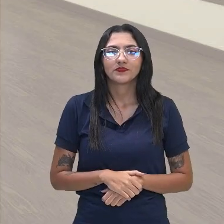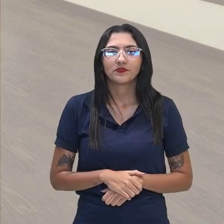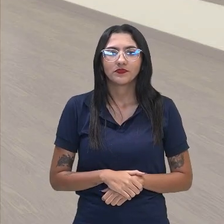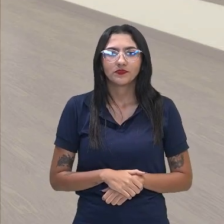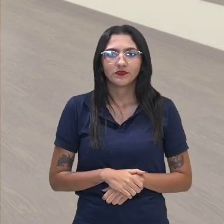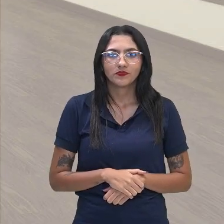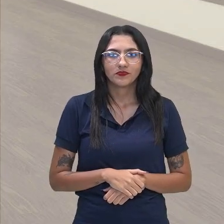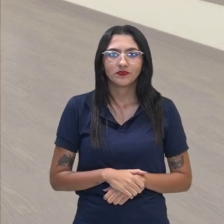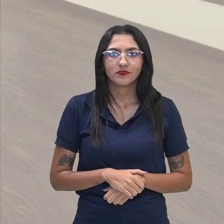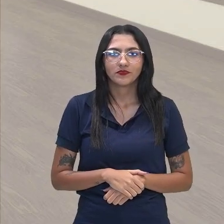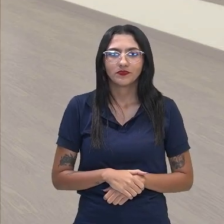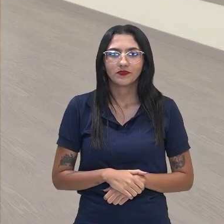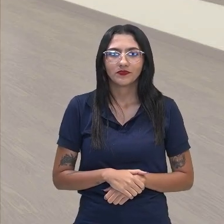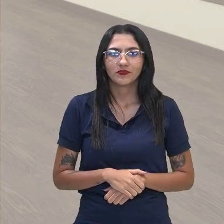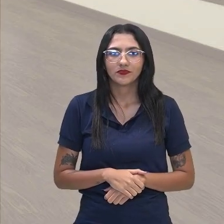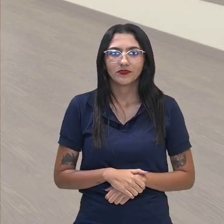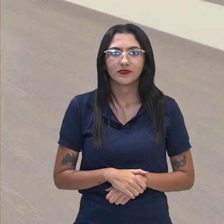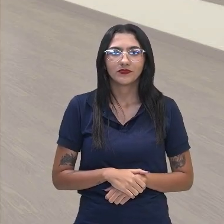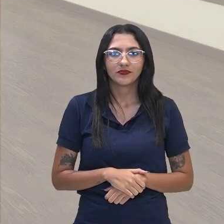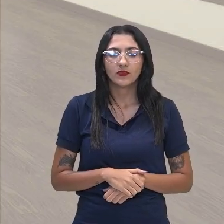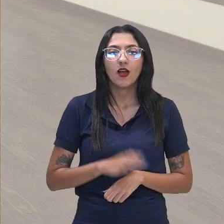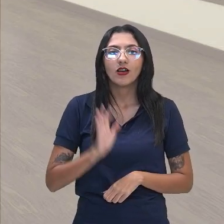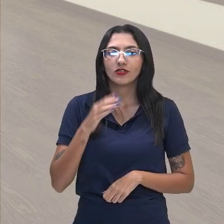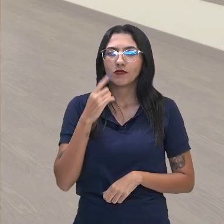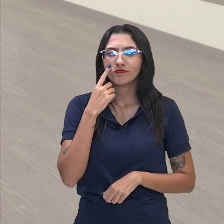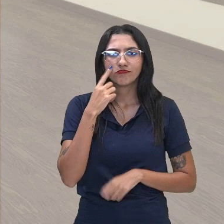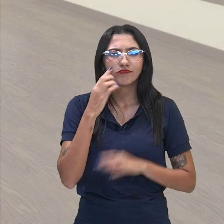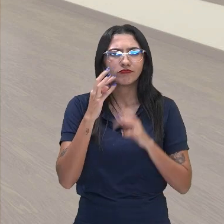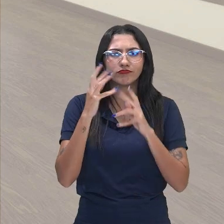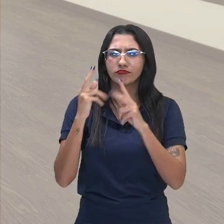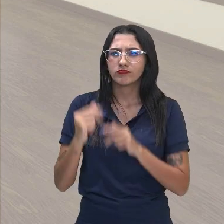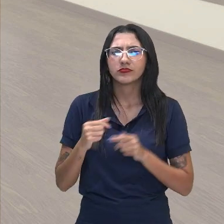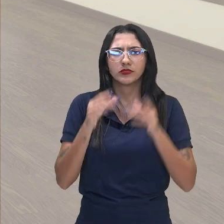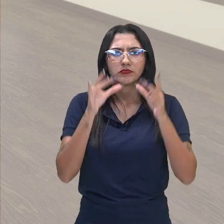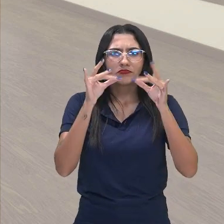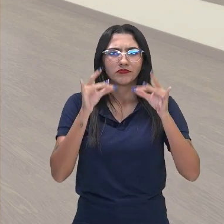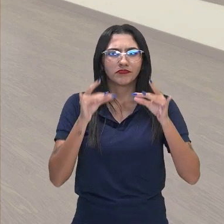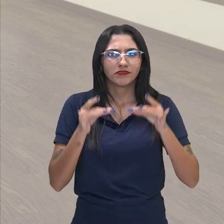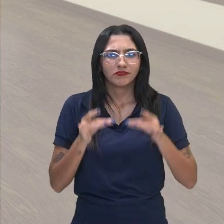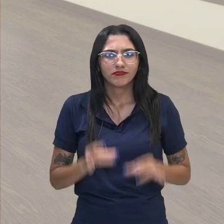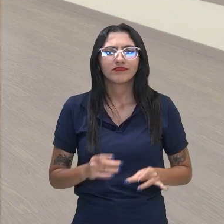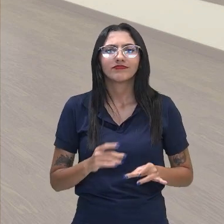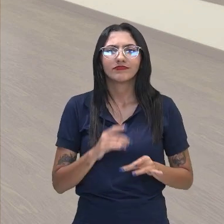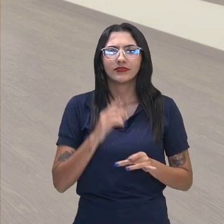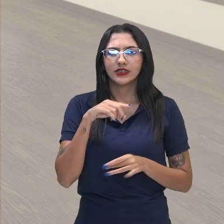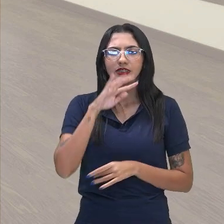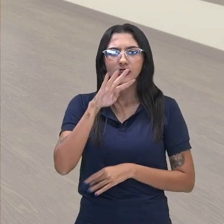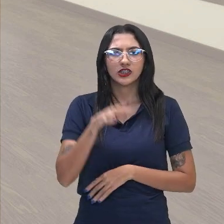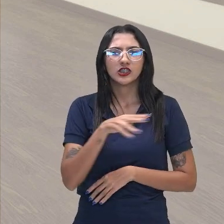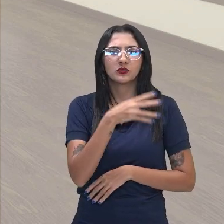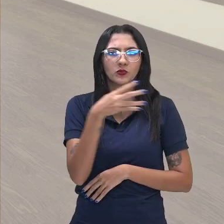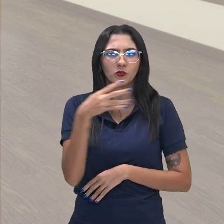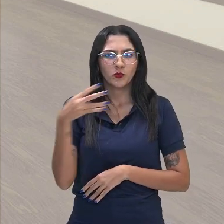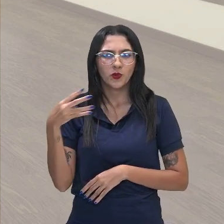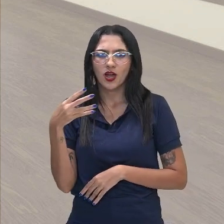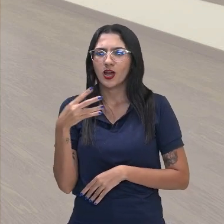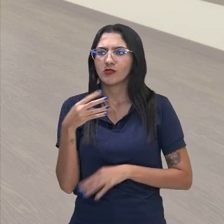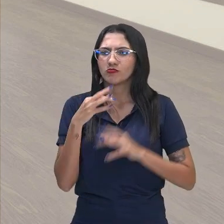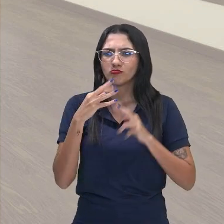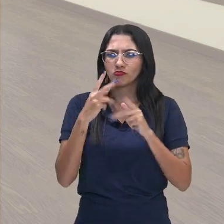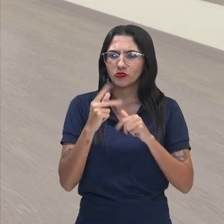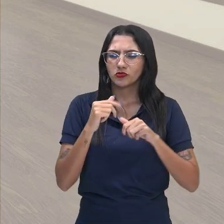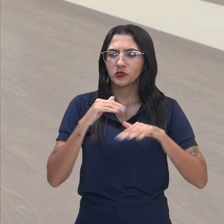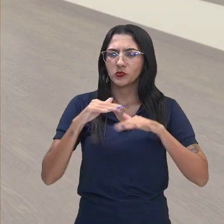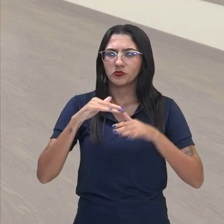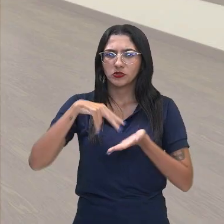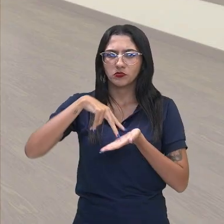quadro nós já vimos ele por inteiro, né? Já vimos a flexão, já vimos a extensão, já vimos a abdução